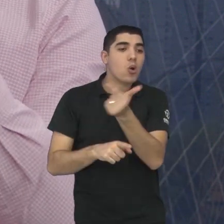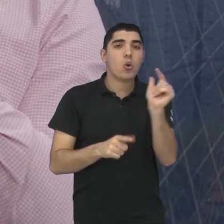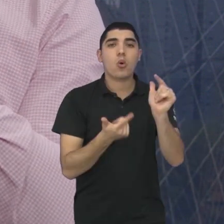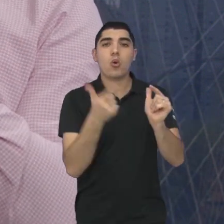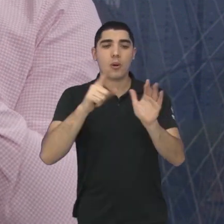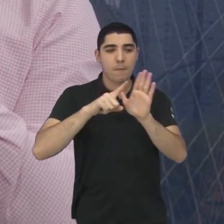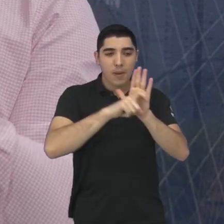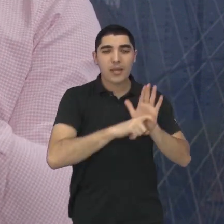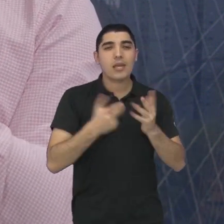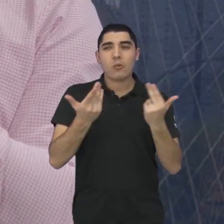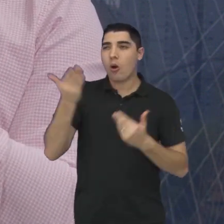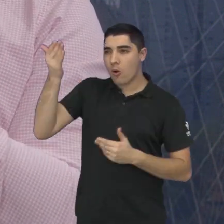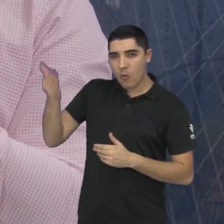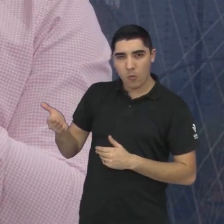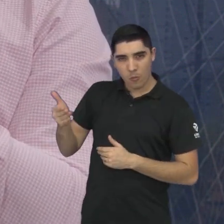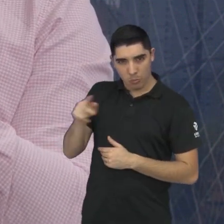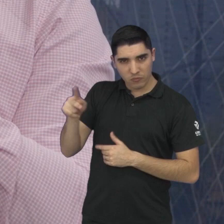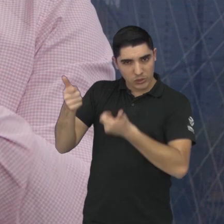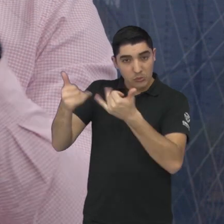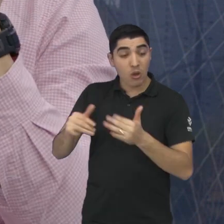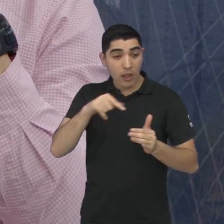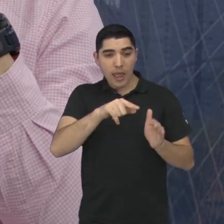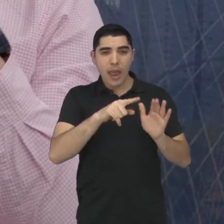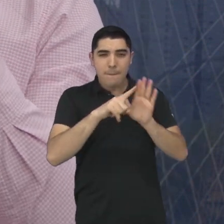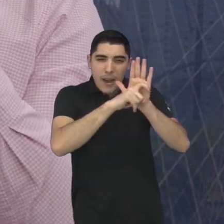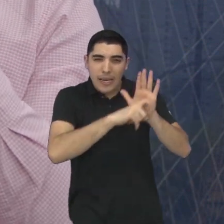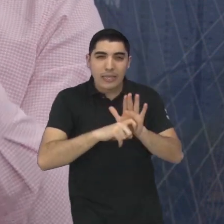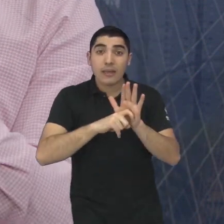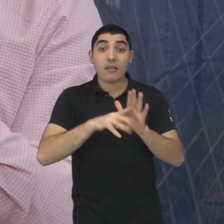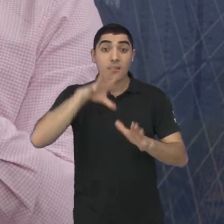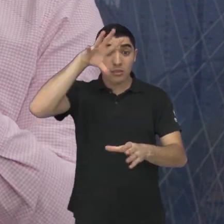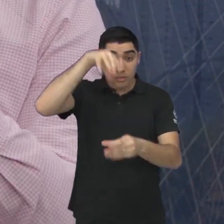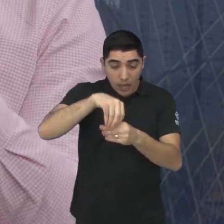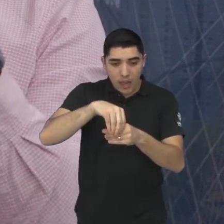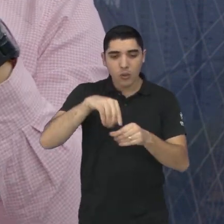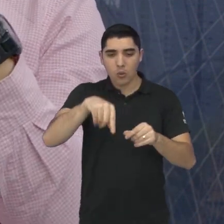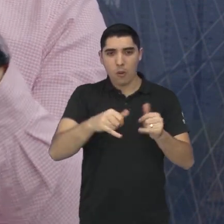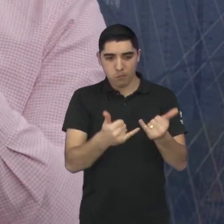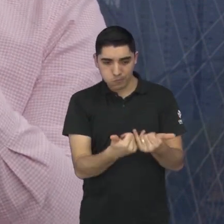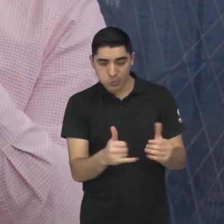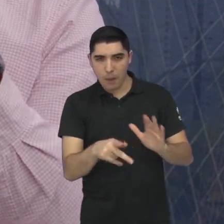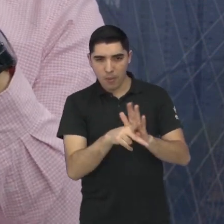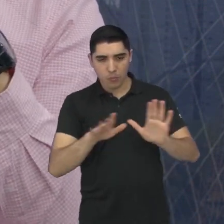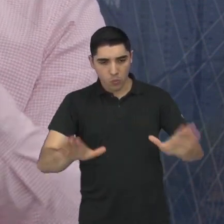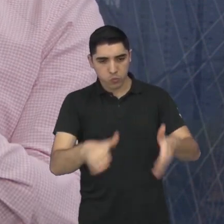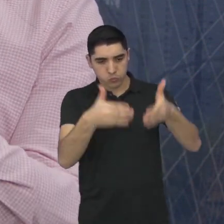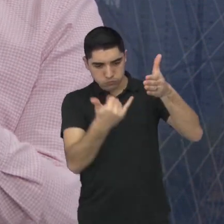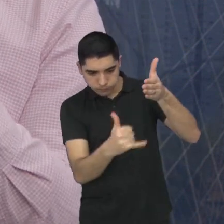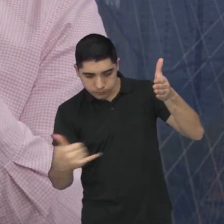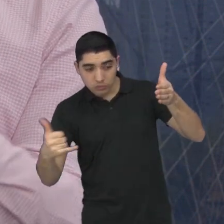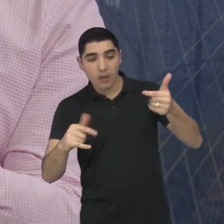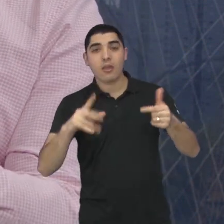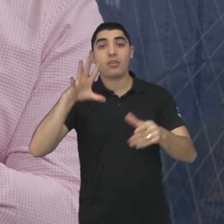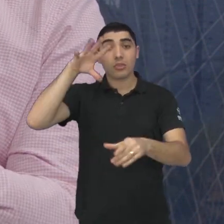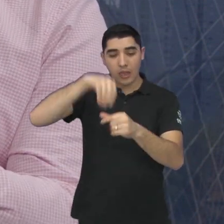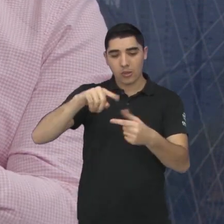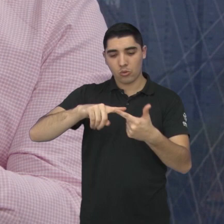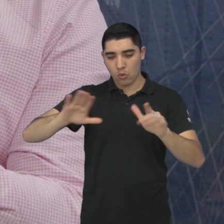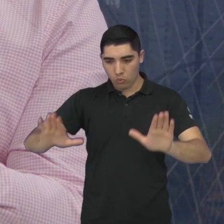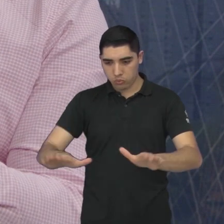mas que vivem, como o professor Ernesto falou, em condições extremas. Dentro de reatores nucleares, no fundo do mar, na alta atmosfera, dentro de